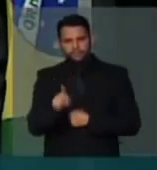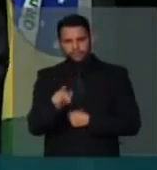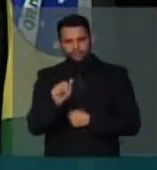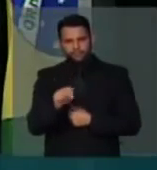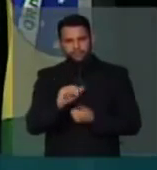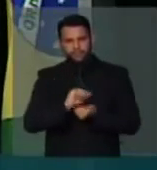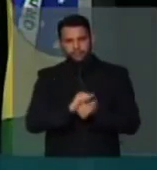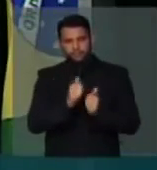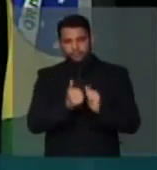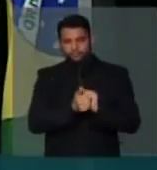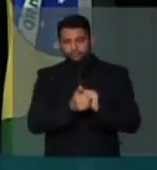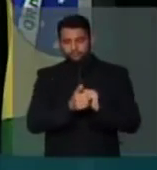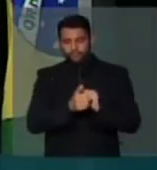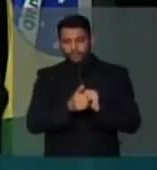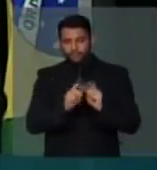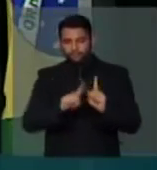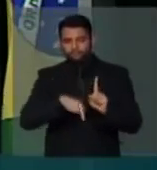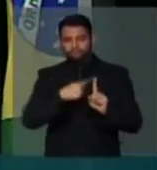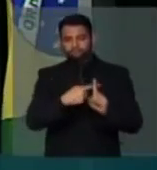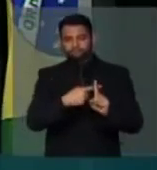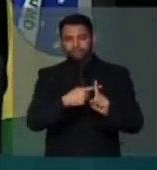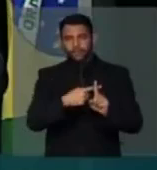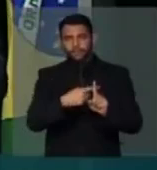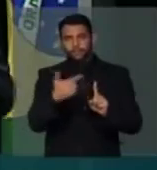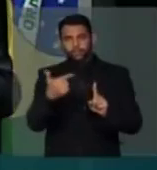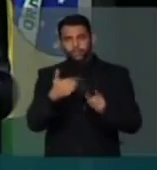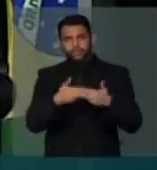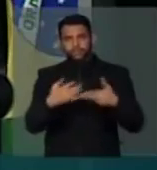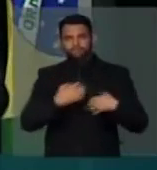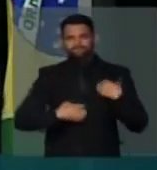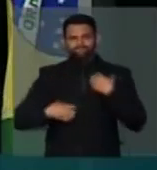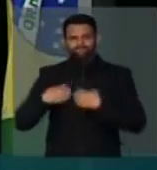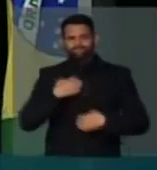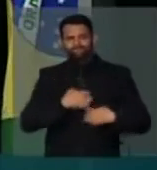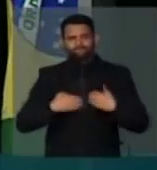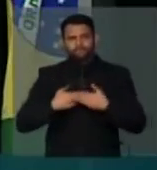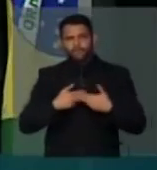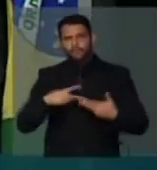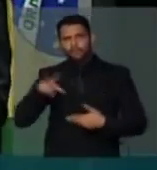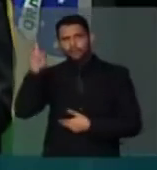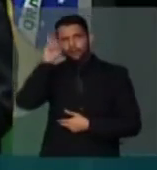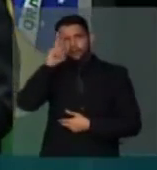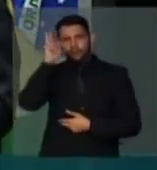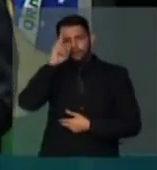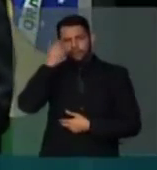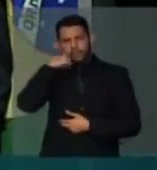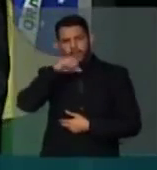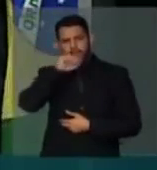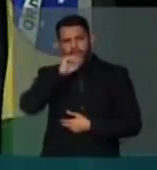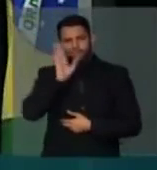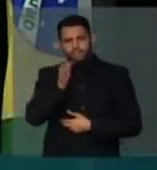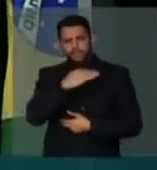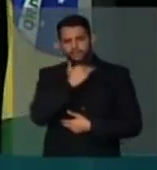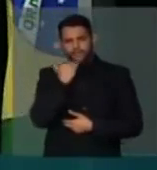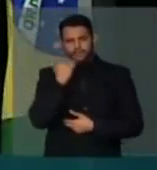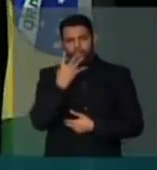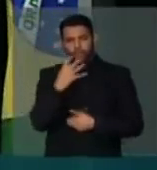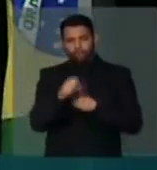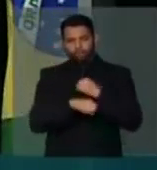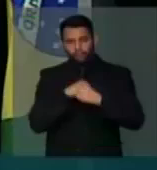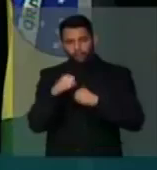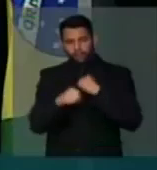da correção da aposentadoria, que são duas coisas que nos angustiam muito. Eu me recordo, a minha mãe já faleceu fazem 4